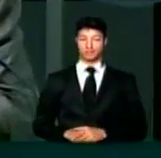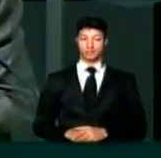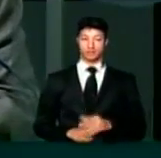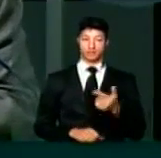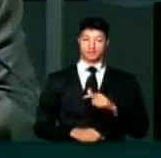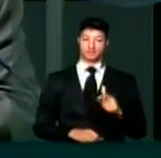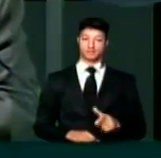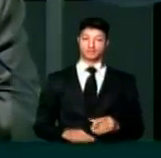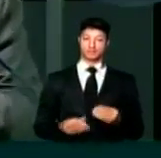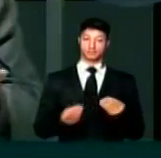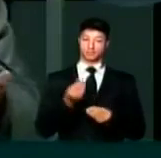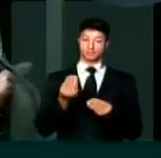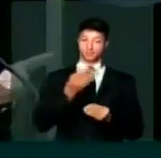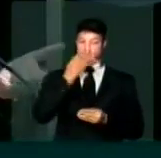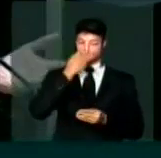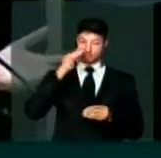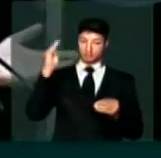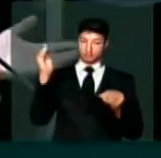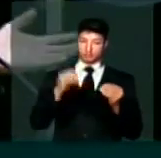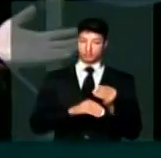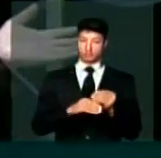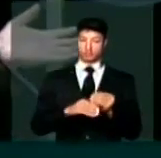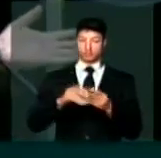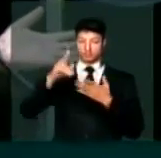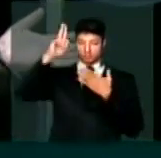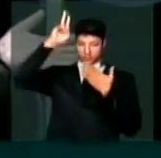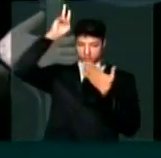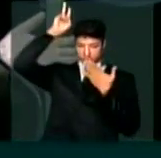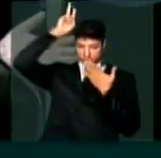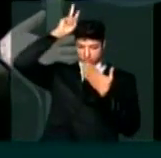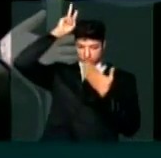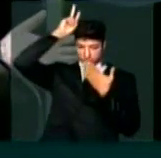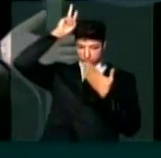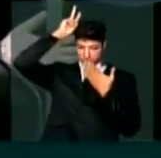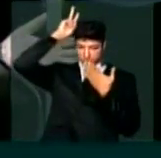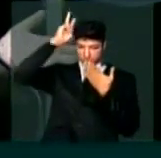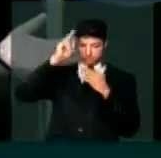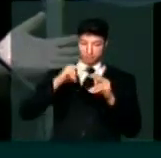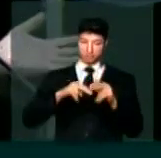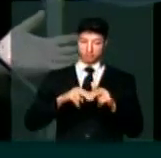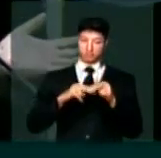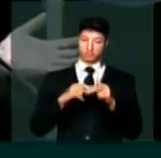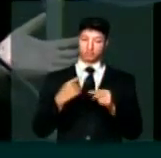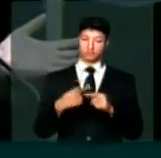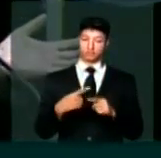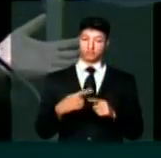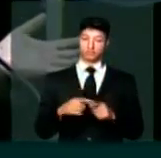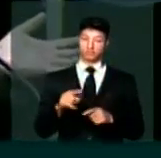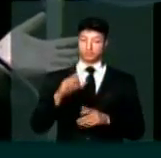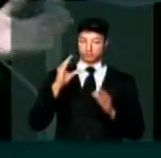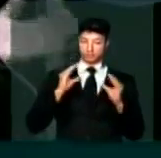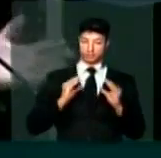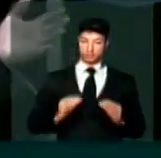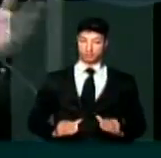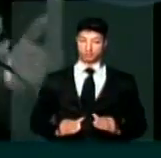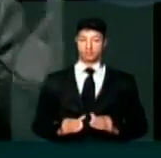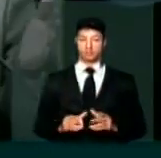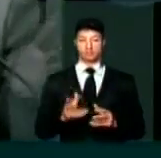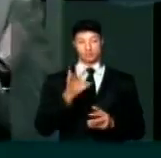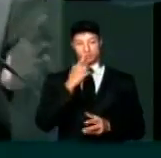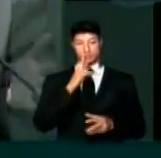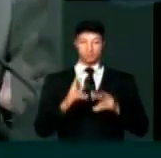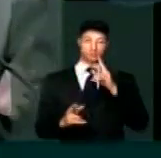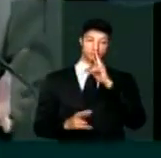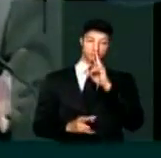Não há como isolar os indígenas, porque eles são cidadãos. Reclamam